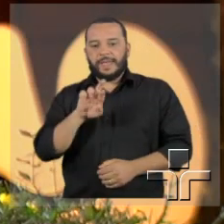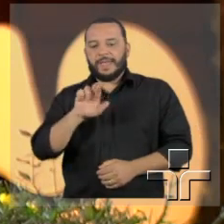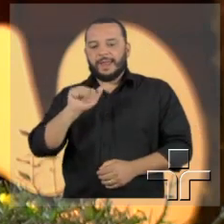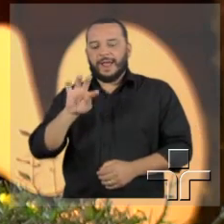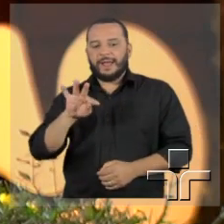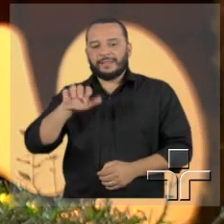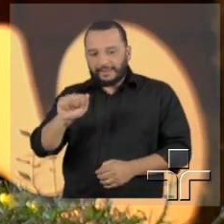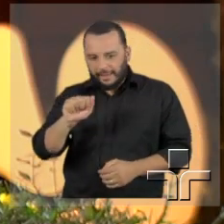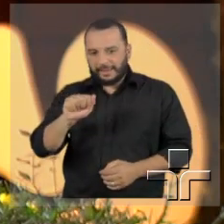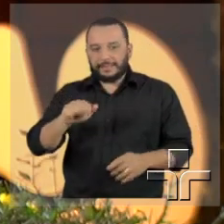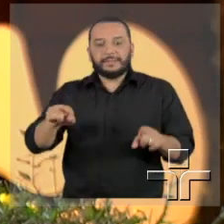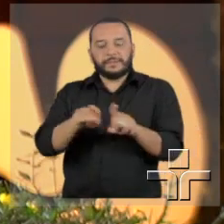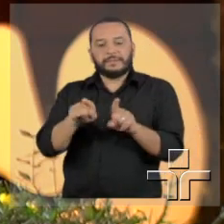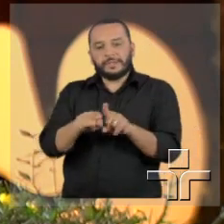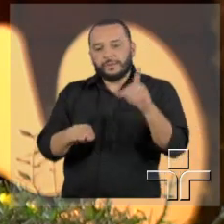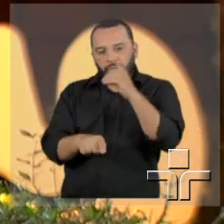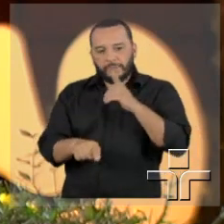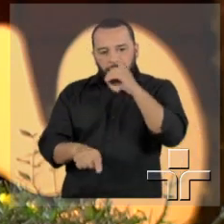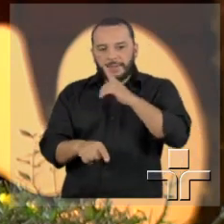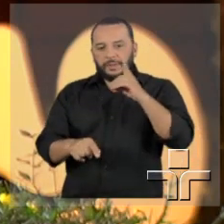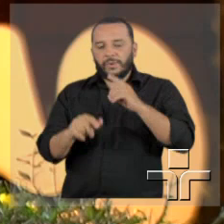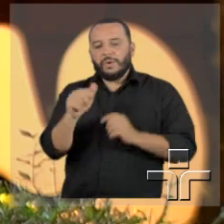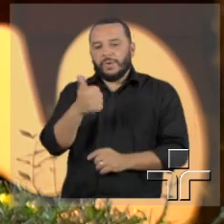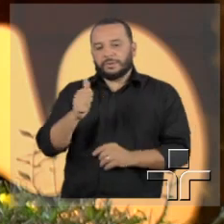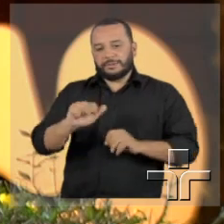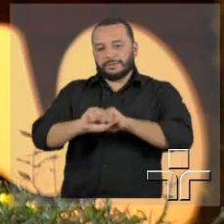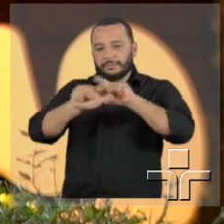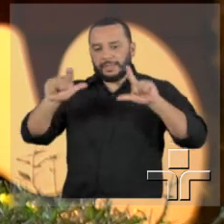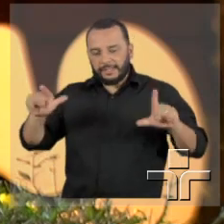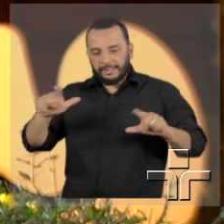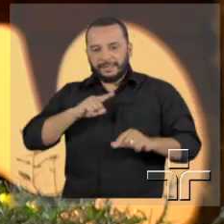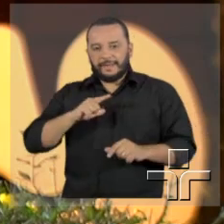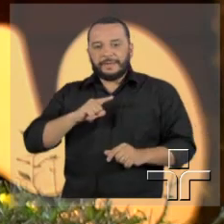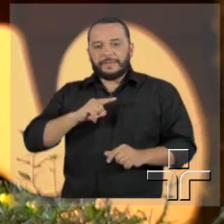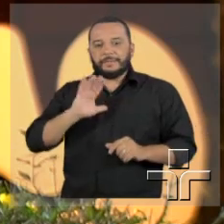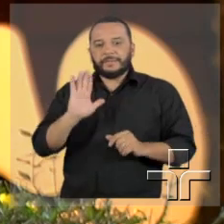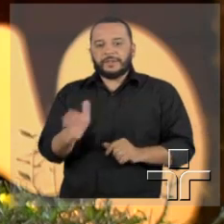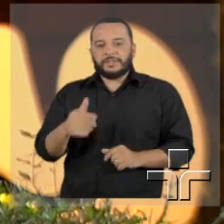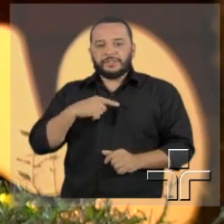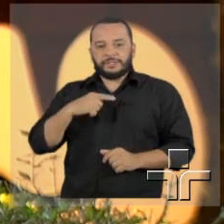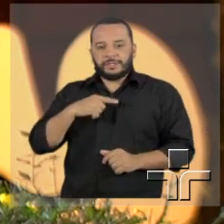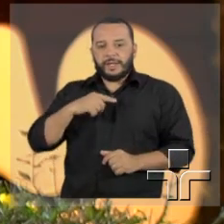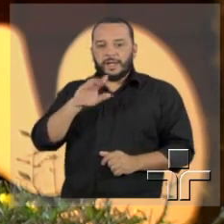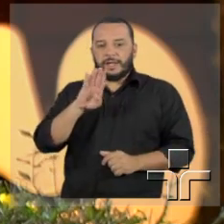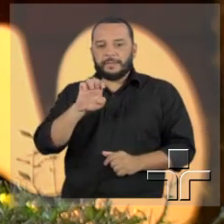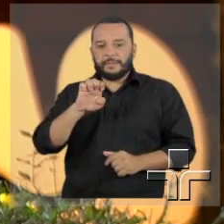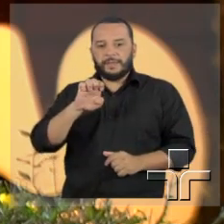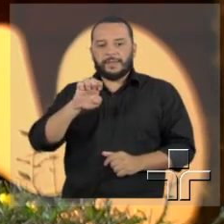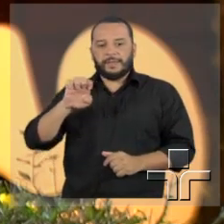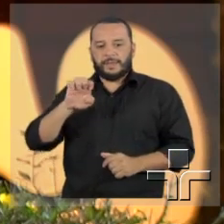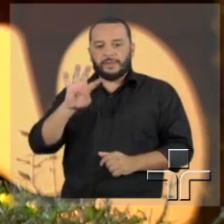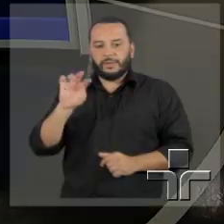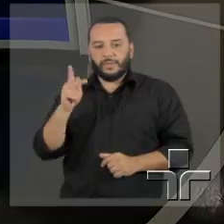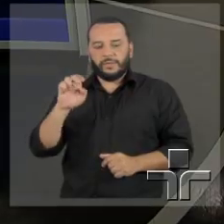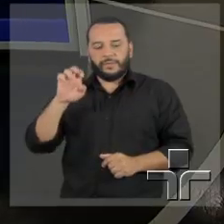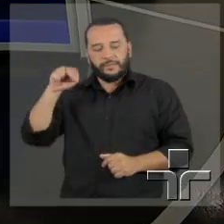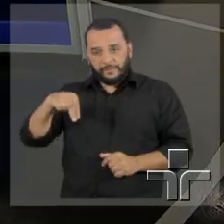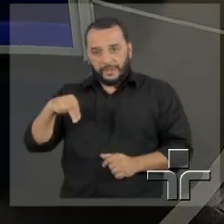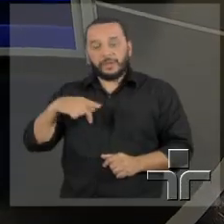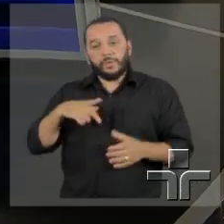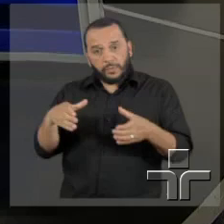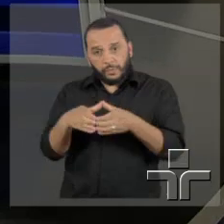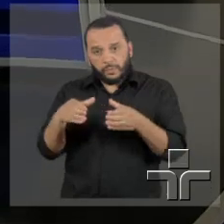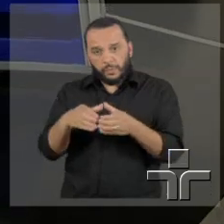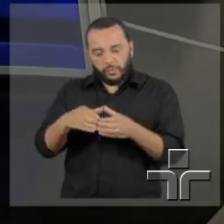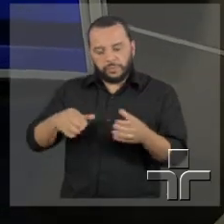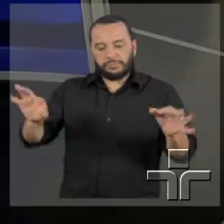manhã, teremos a 5ª Sinfonia de Beethoven com a Orquestra Sinfônica do Estado de São Paulo. Ana, com você. Obrigada, Vanessa.